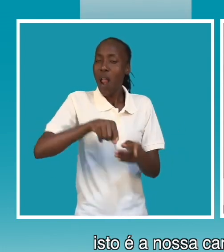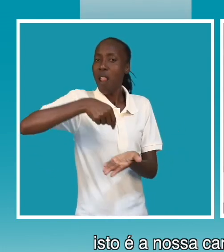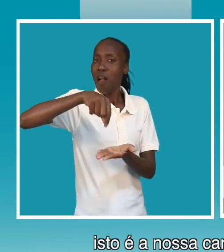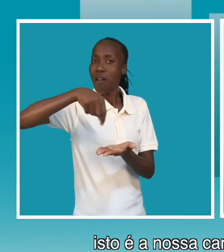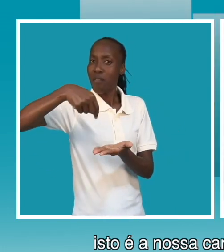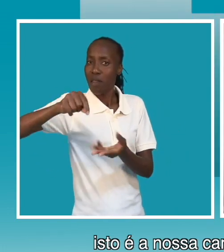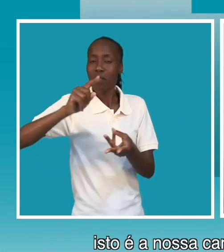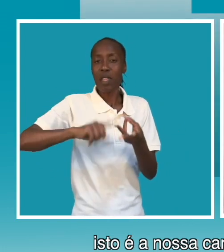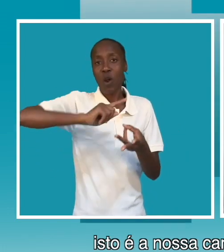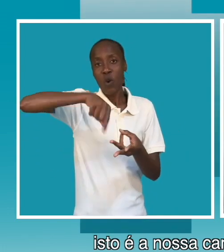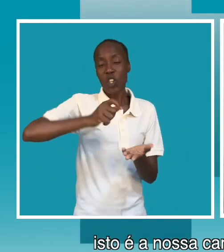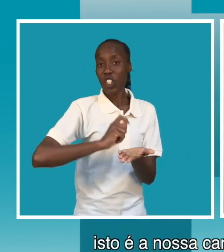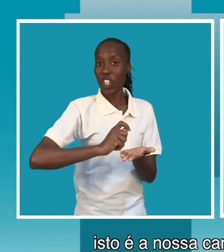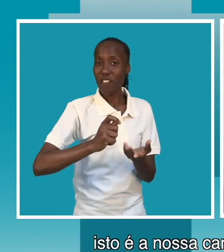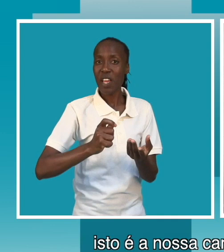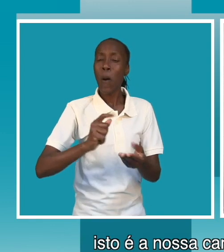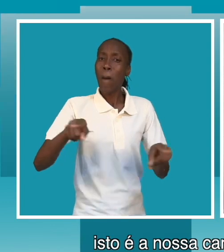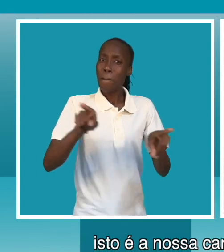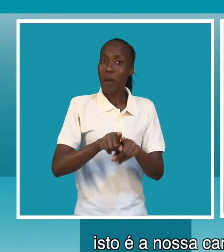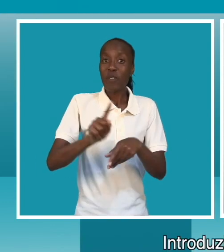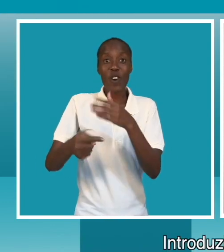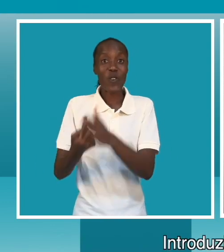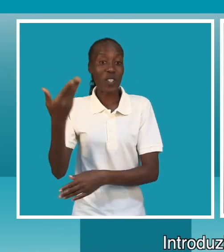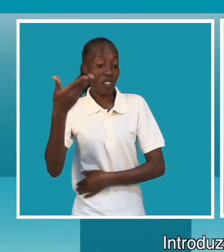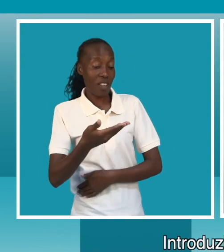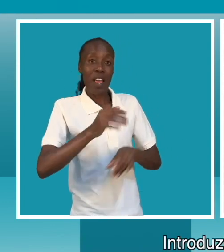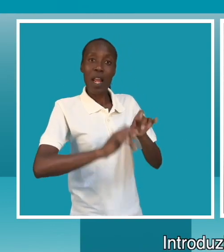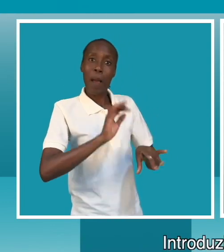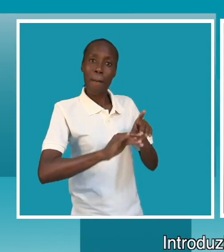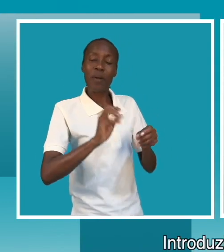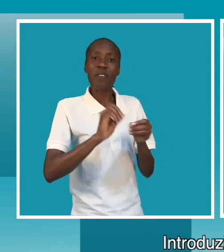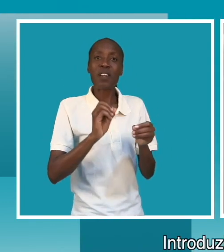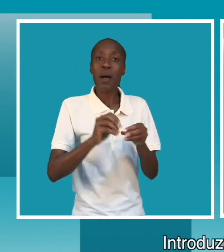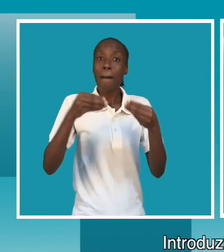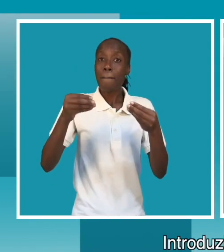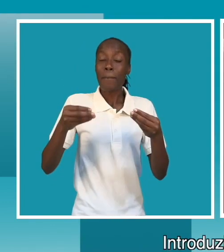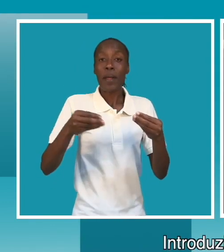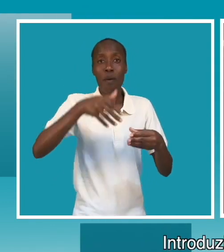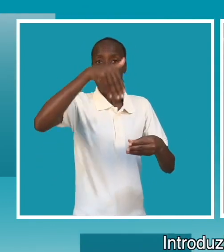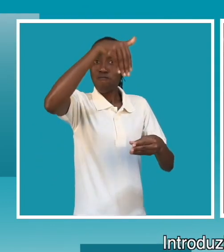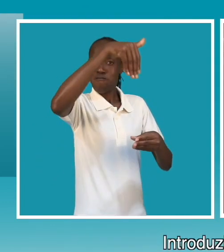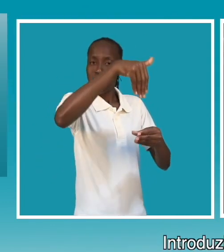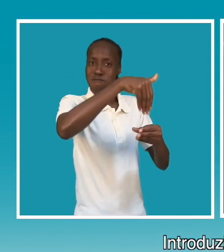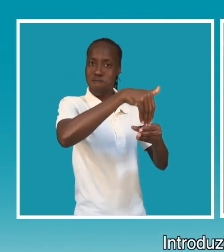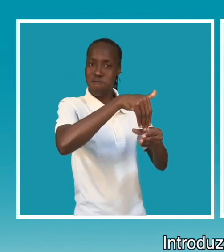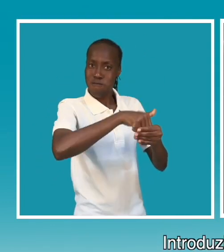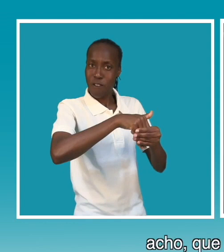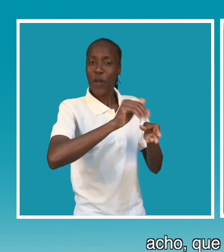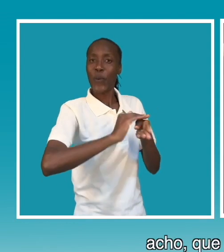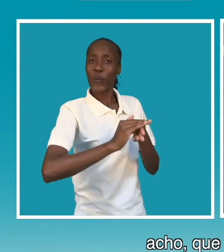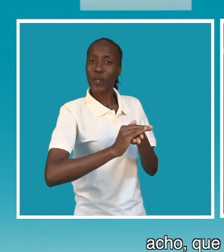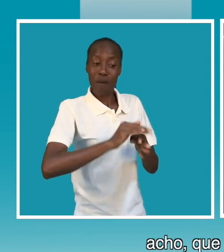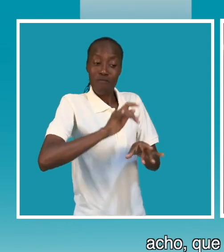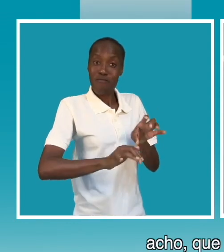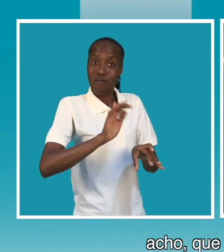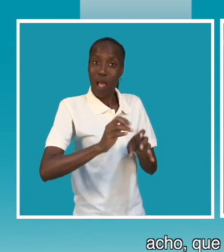picotamos, o mesmo que acontece na máquina. Introduzimos a folha na máquina e usamos as teclas. Acho